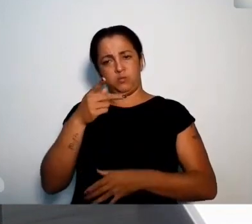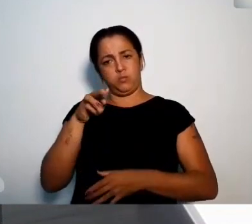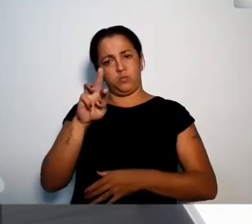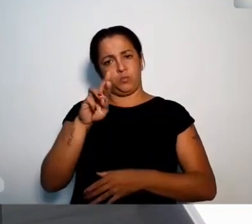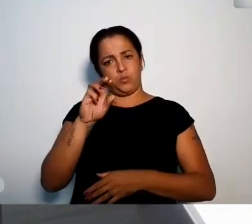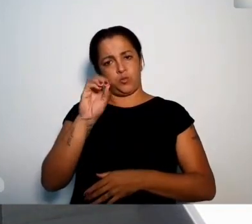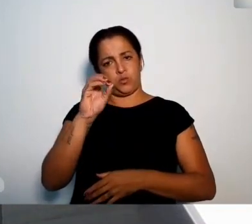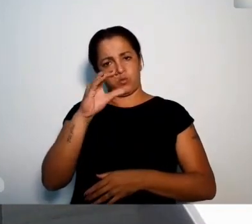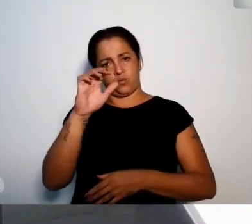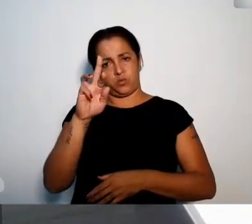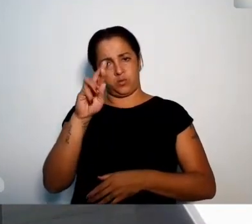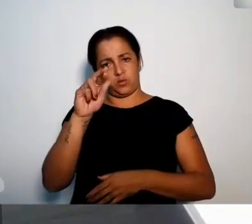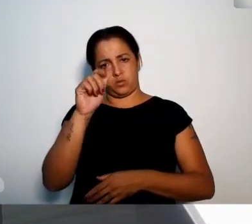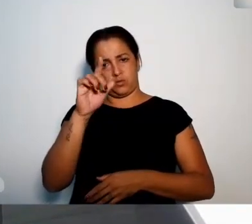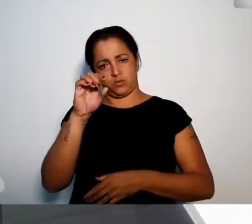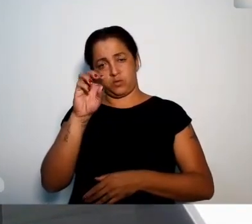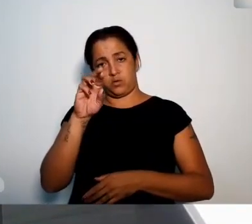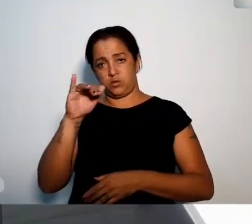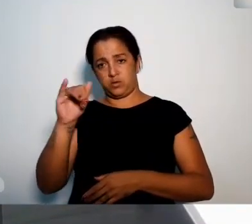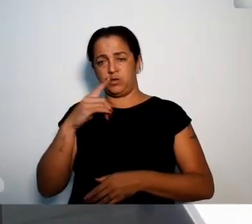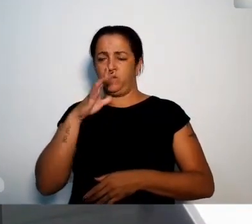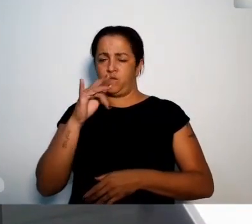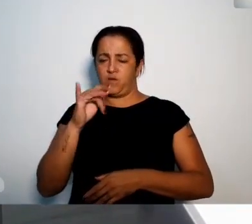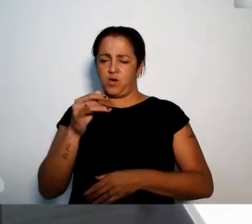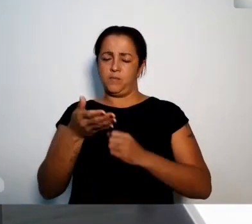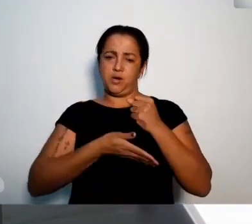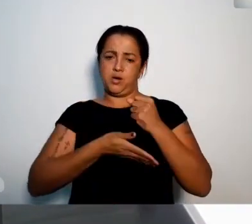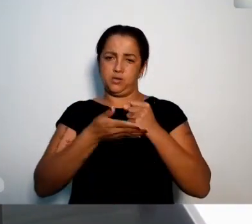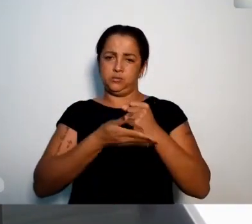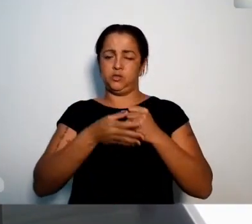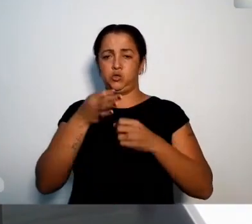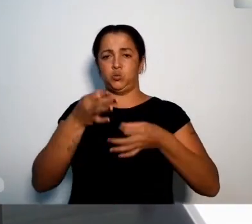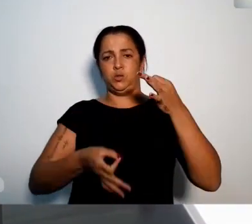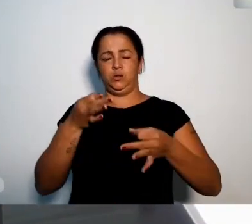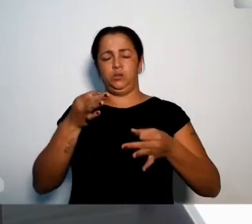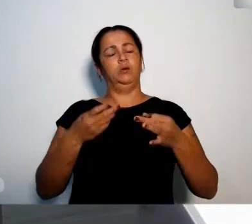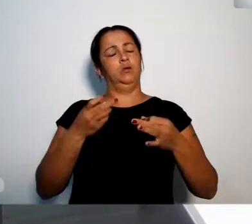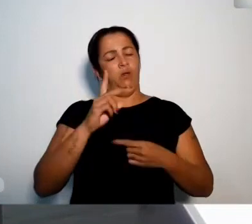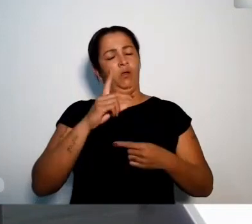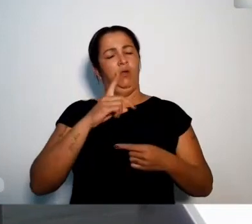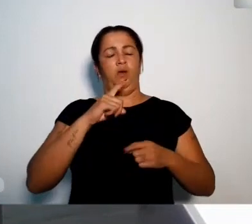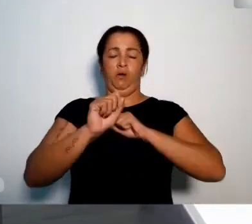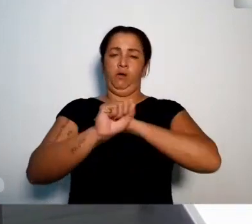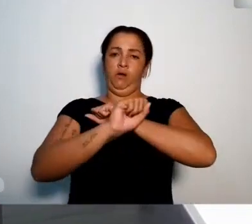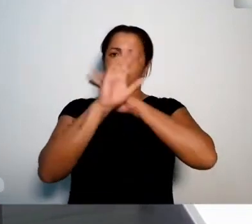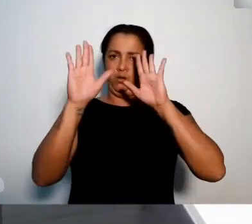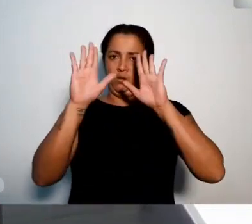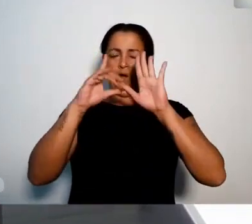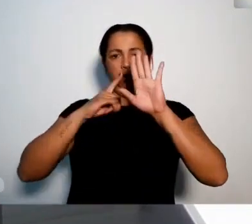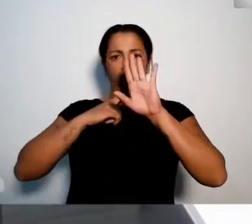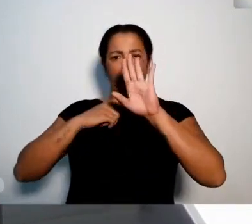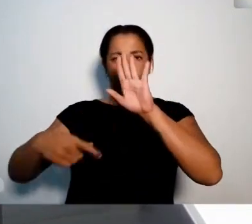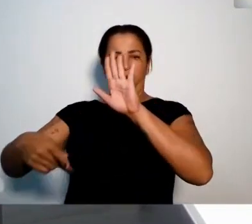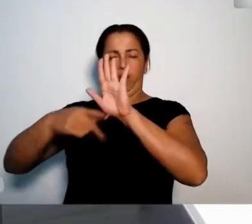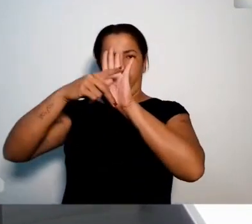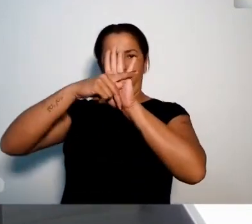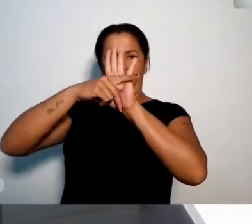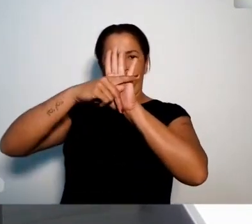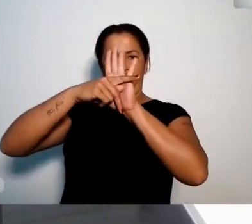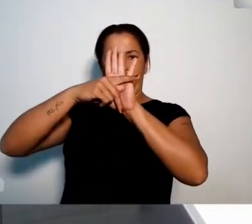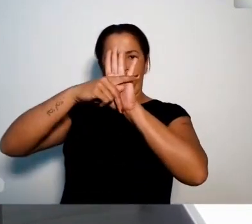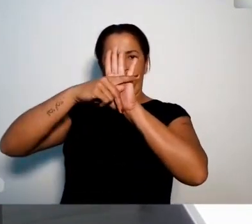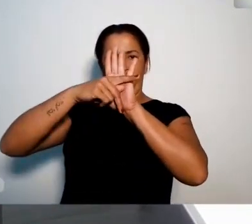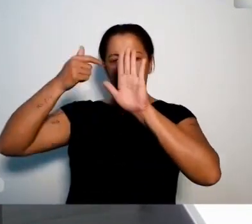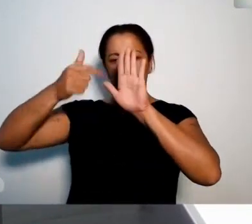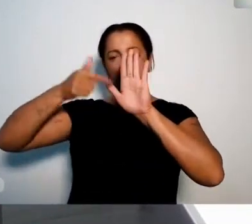teremos uma base jurídica constante, isso é extremamente importante, transparente, tendo ali servidores de carreira. E na minha fala era mais